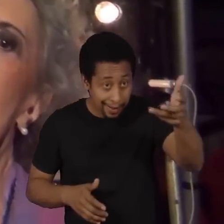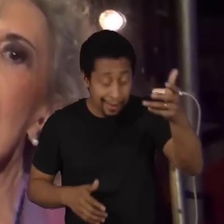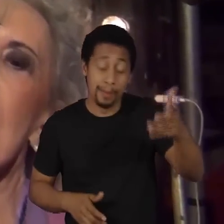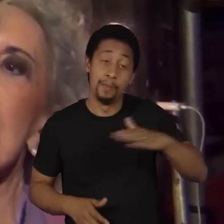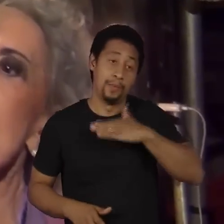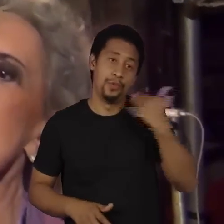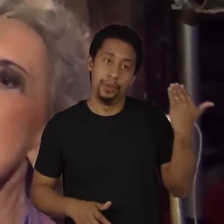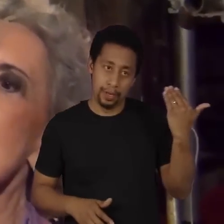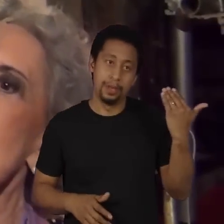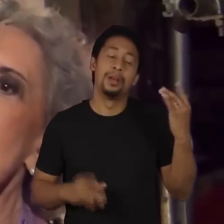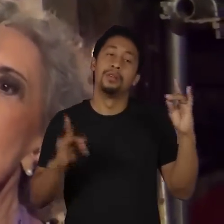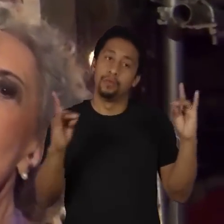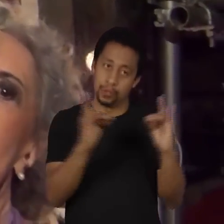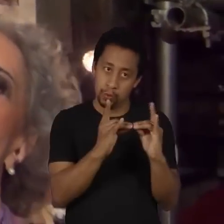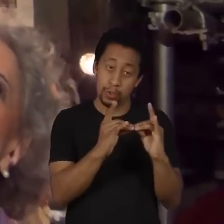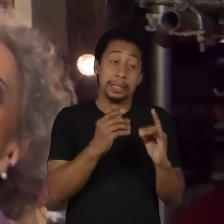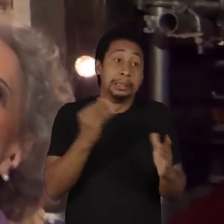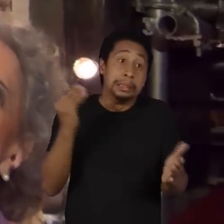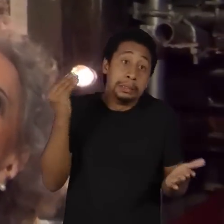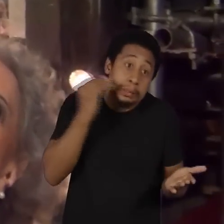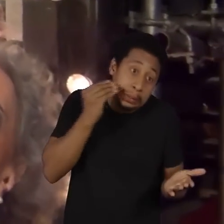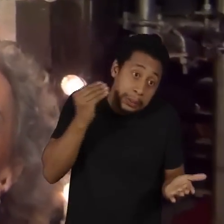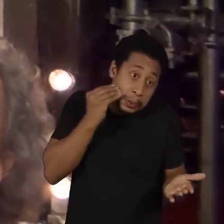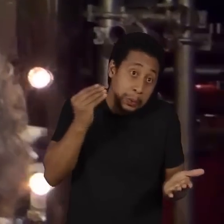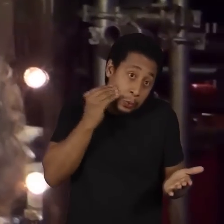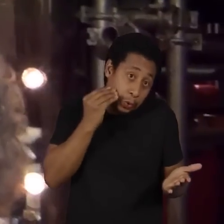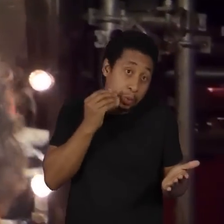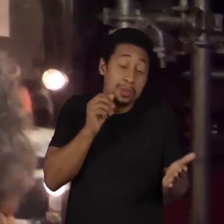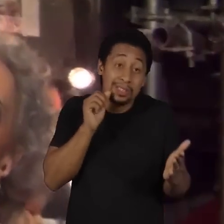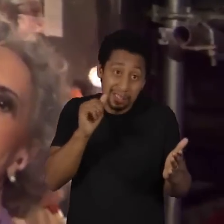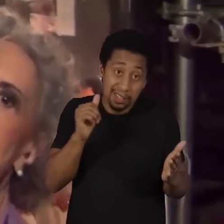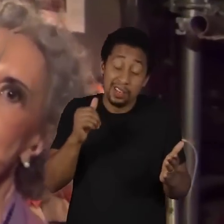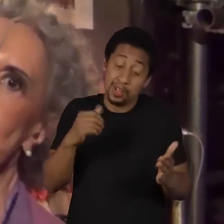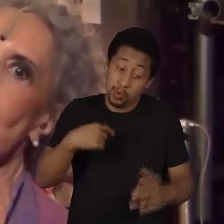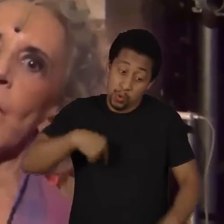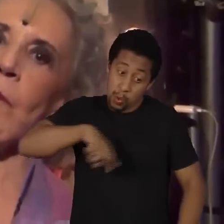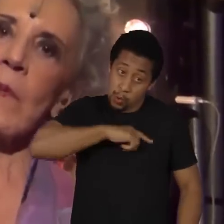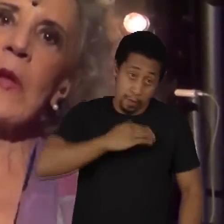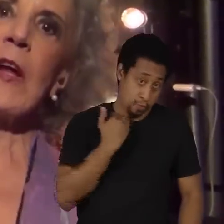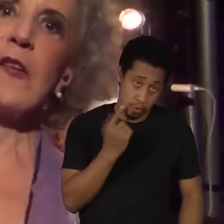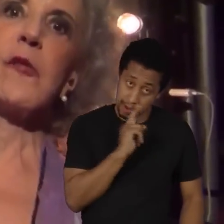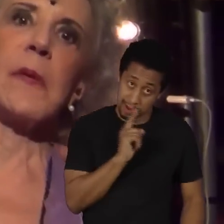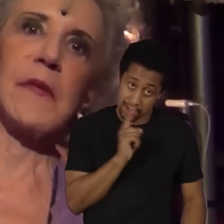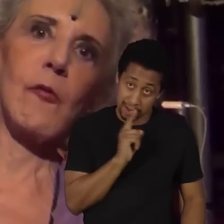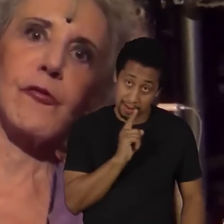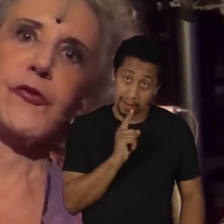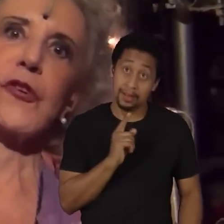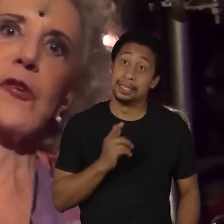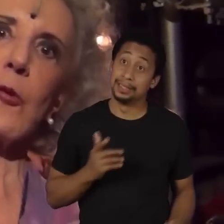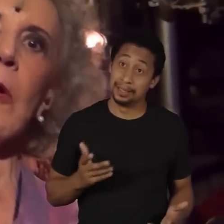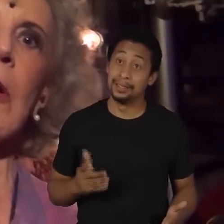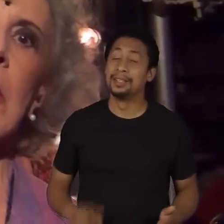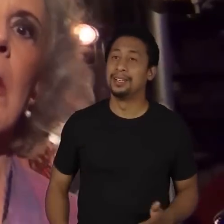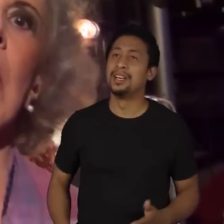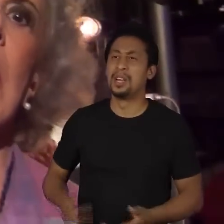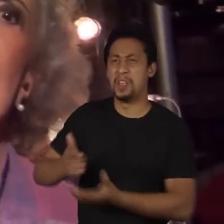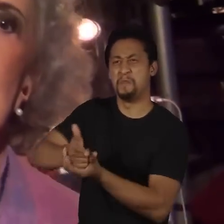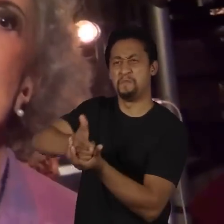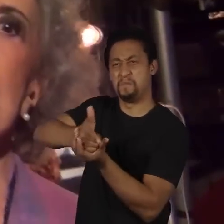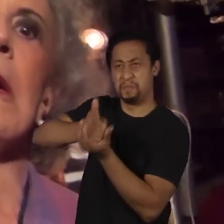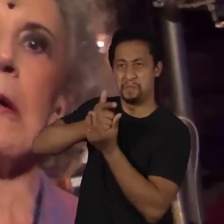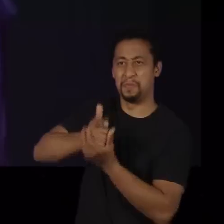estamos tentando fazer o possível. Se ela não enterrar a gente antes... Eles me dão um tiro.